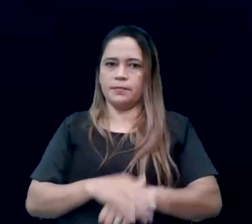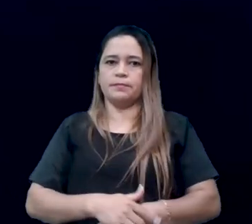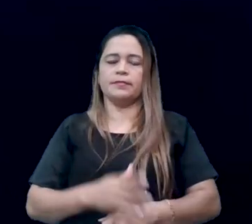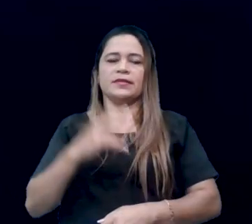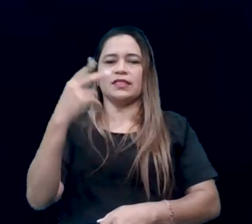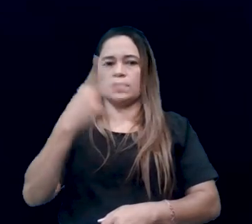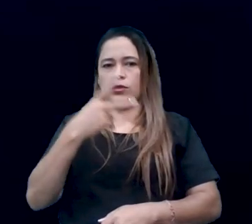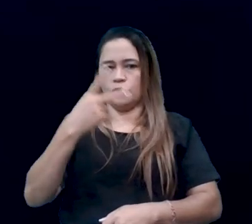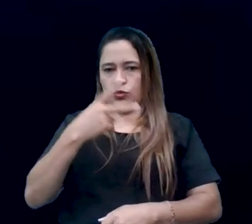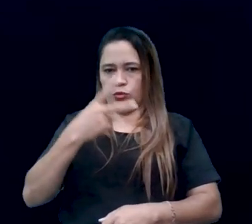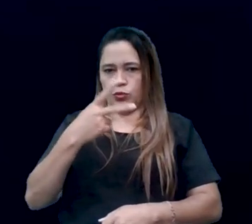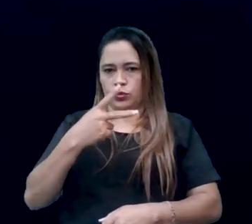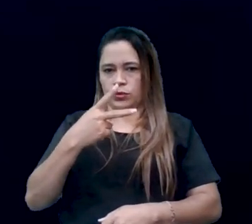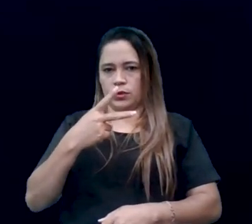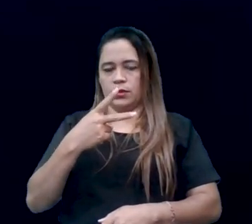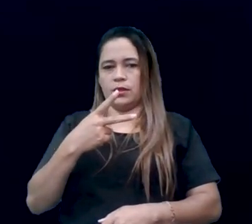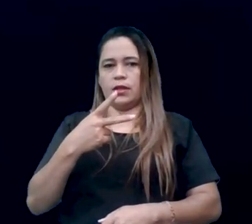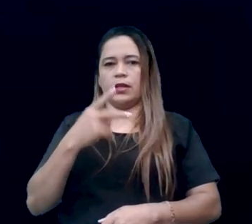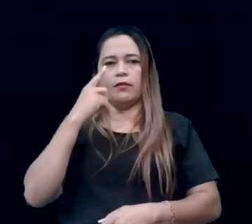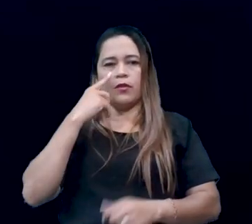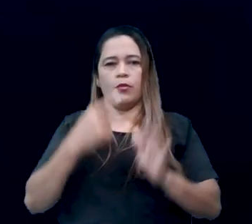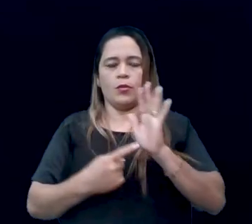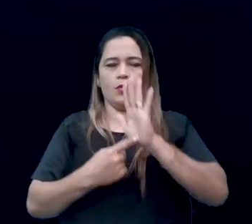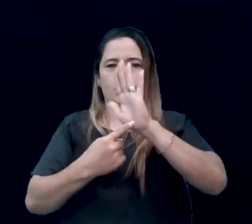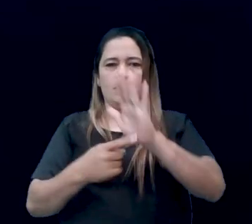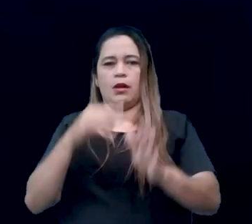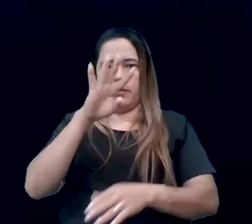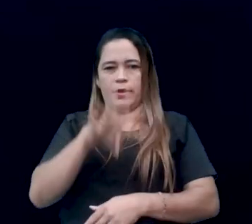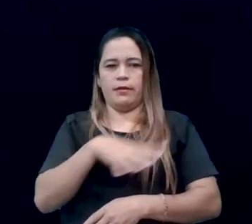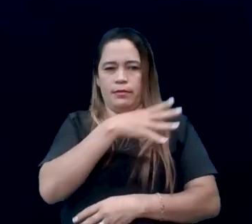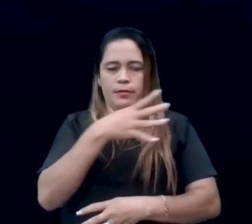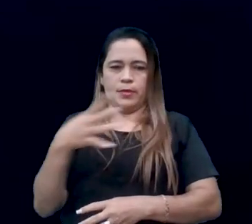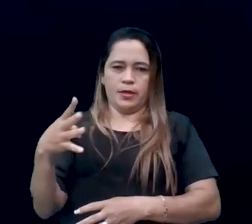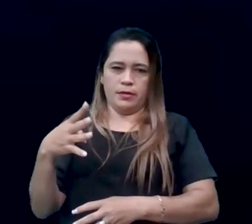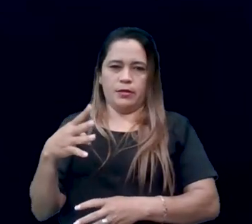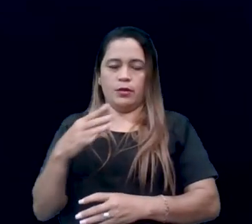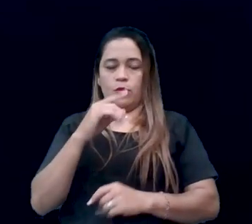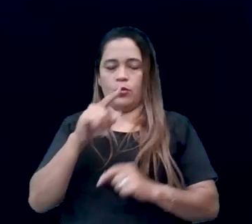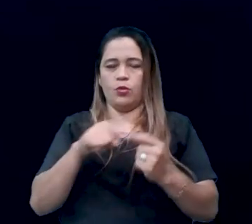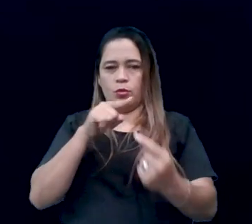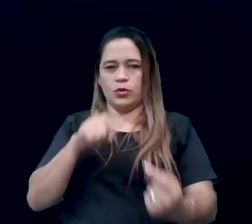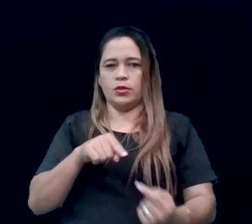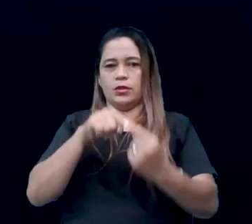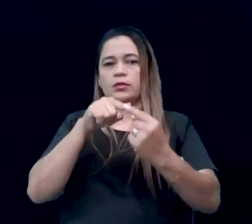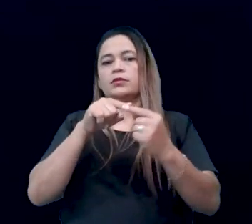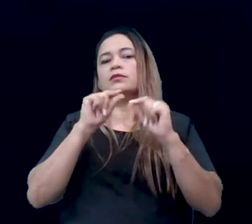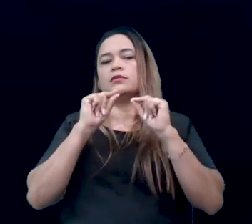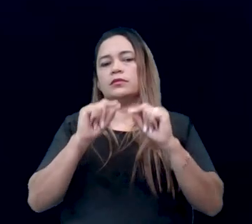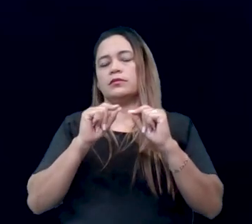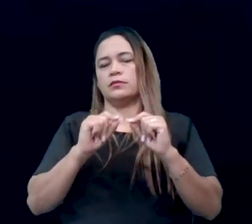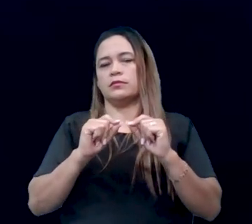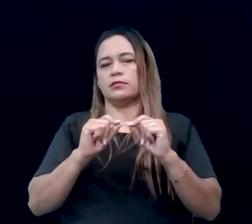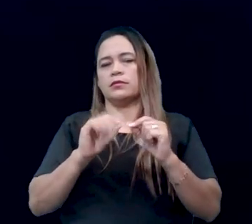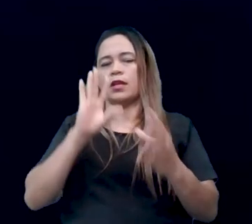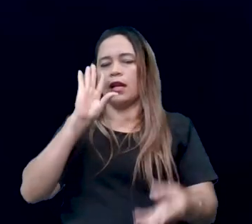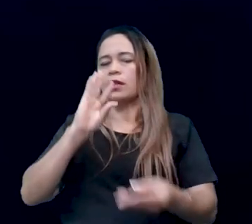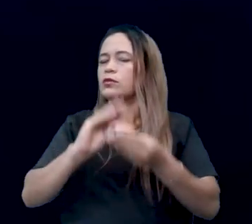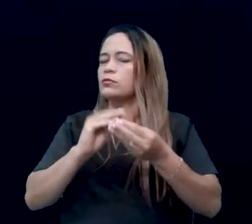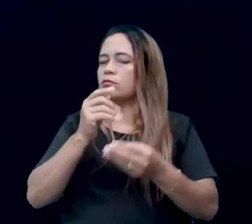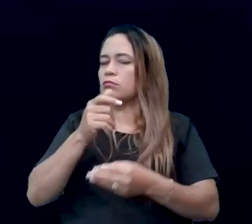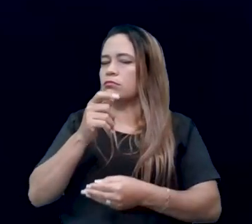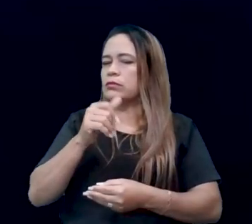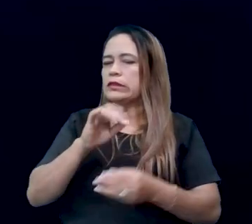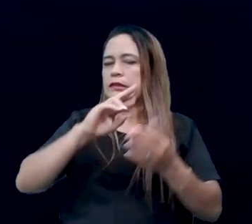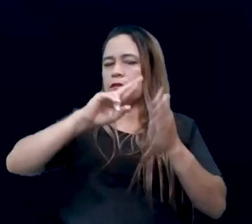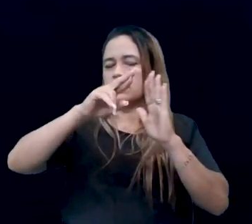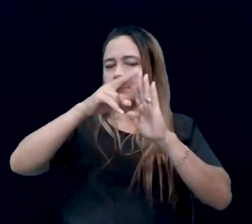nossa segunda parte da aula agora, eu vou montar com você uma tabelinha e o objetivo dessa tabelinha é a gente resumir um pouquinho de